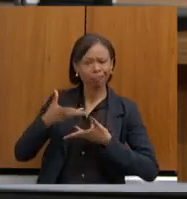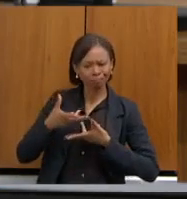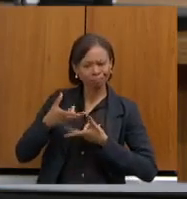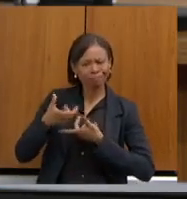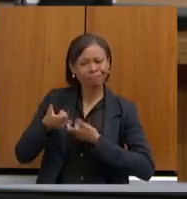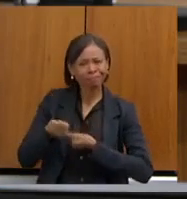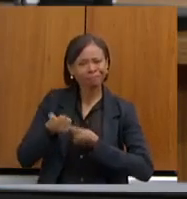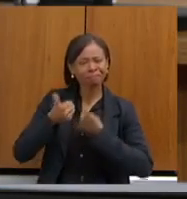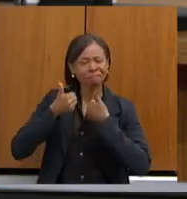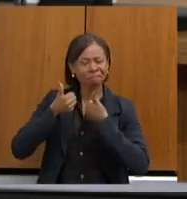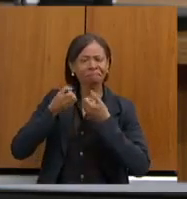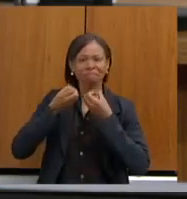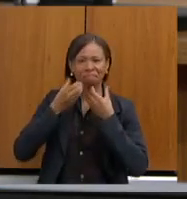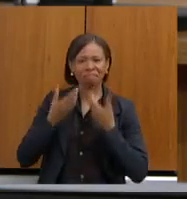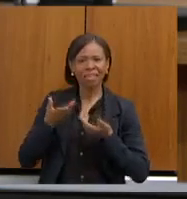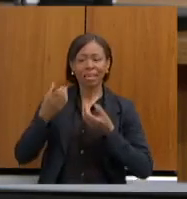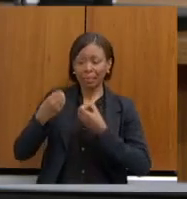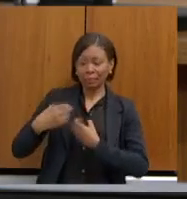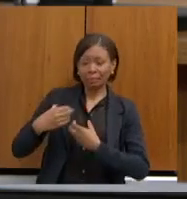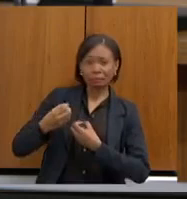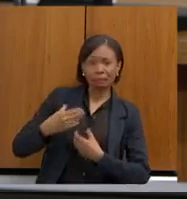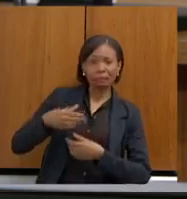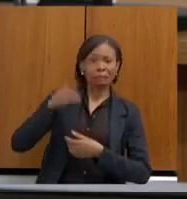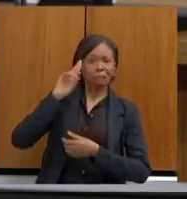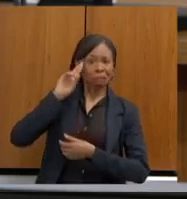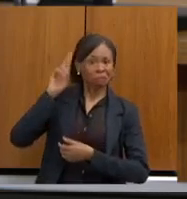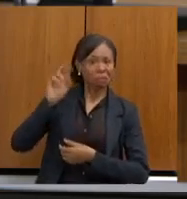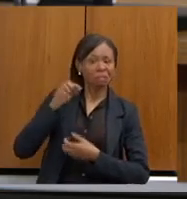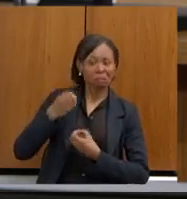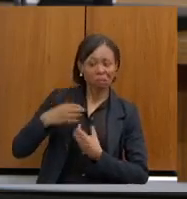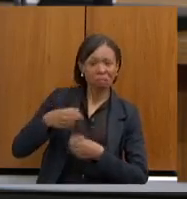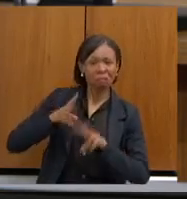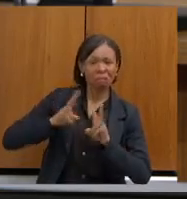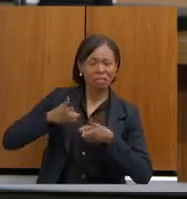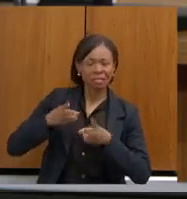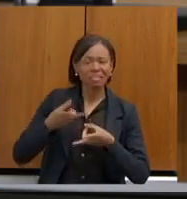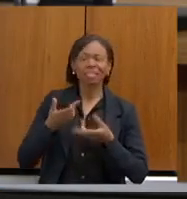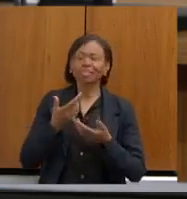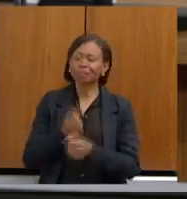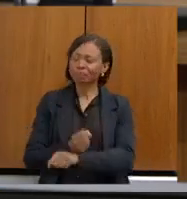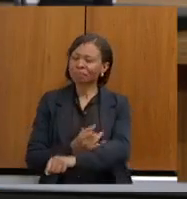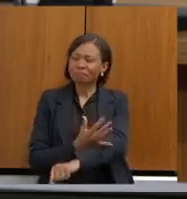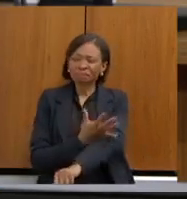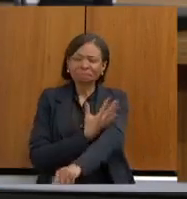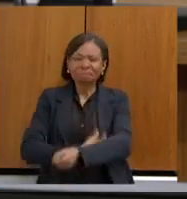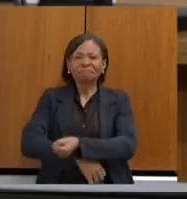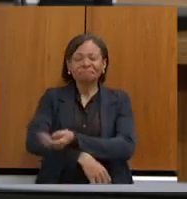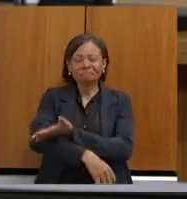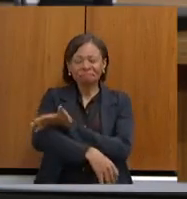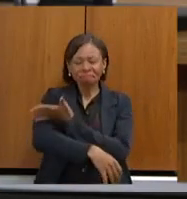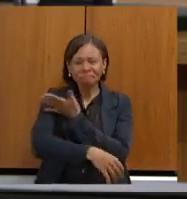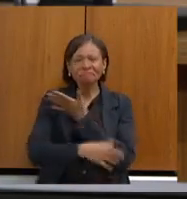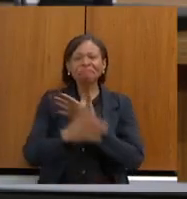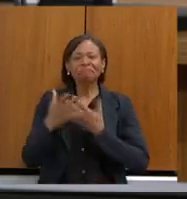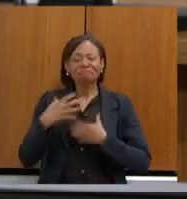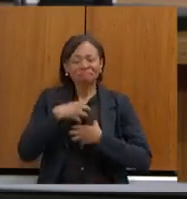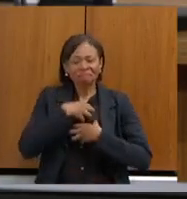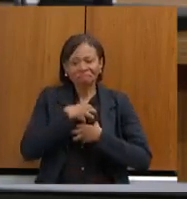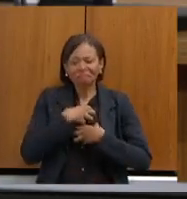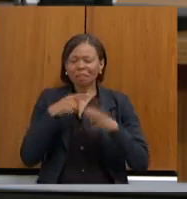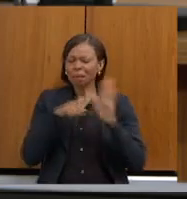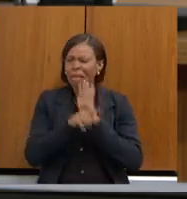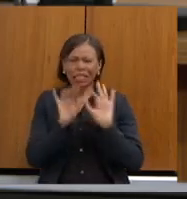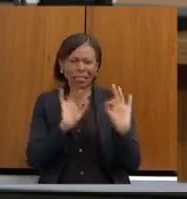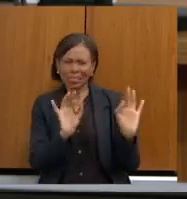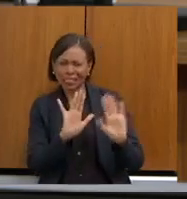dando sempre aulas para gente não é de emoção mesmo é uma manifestação né Nenhum questionamento